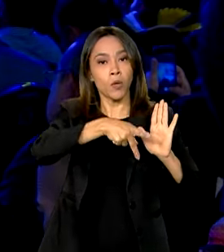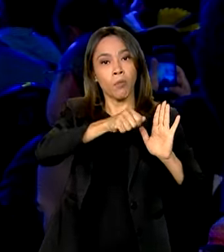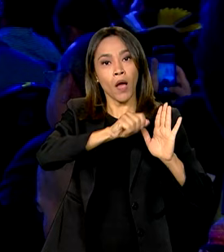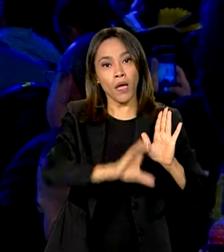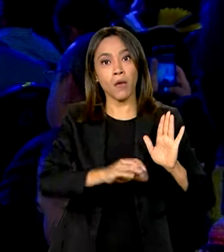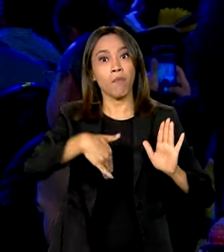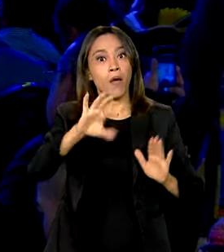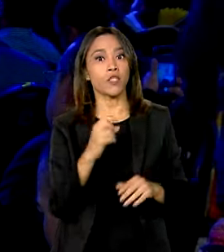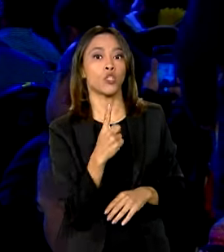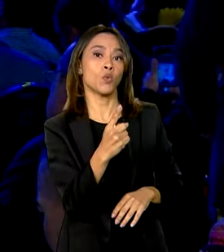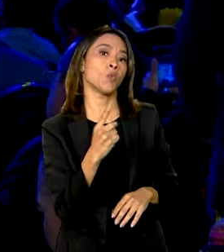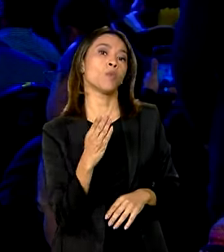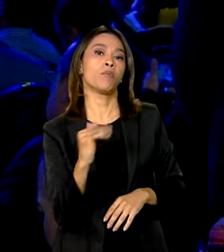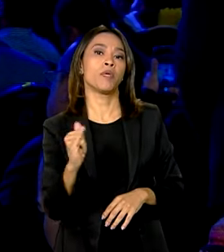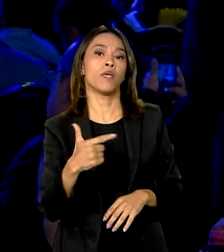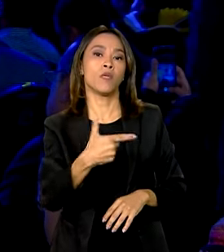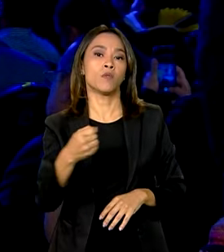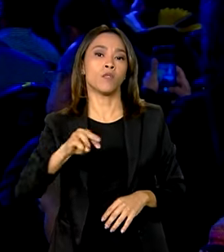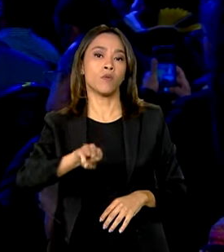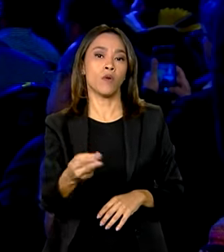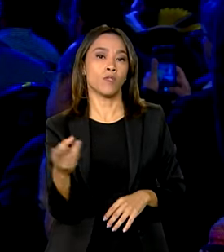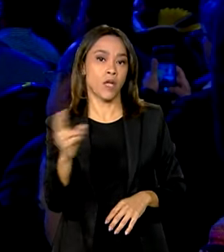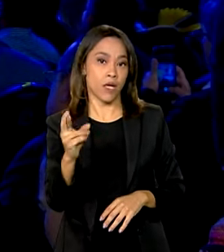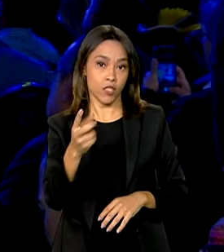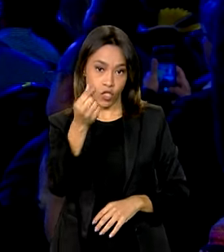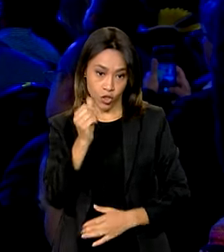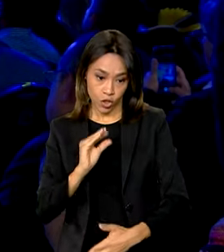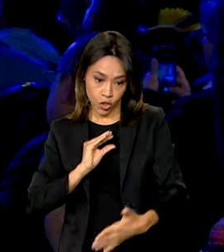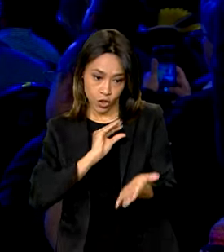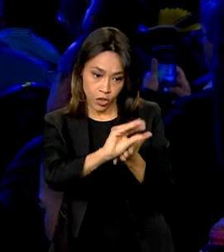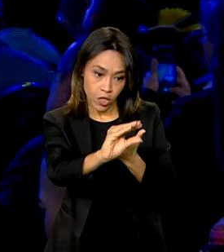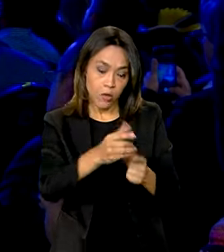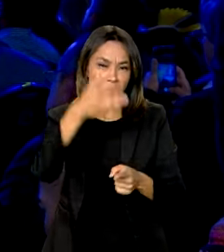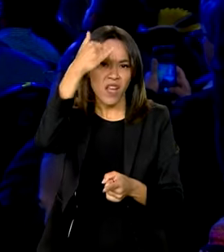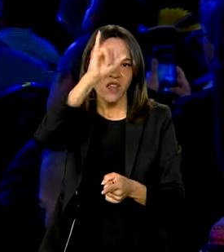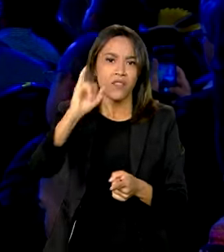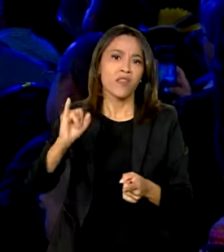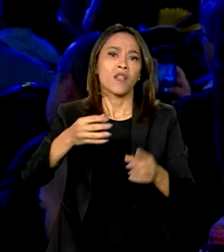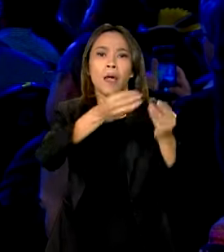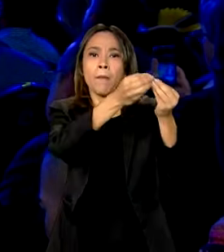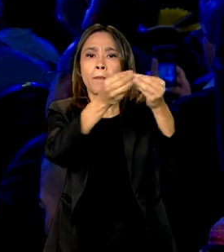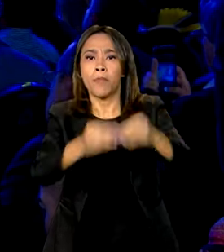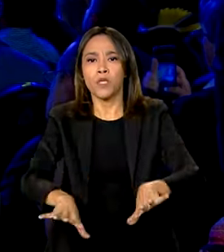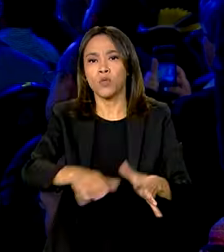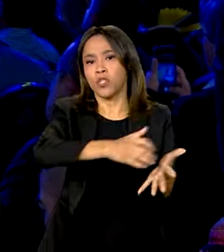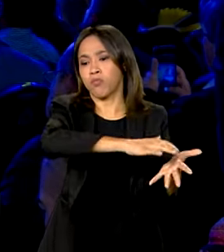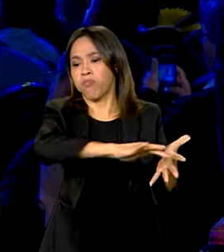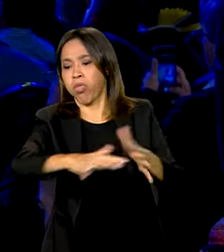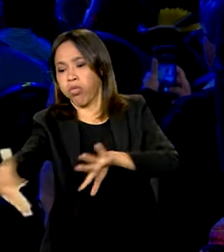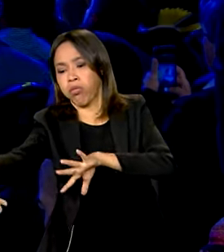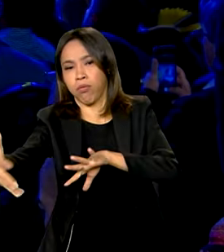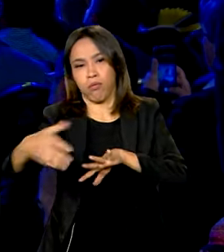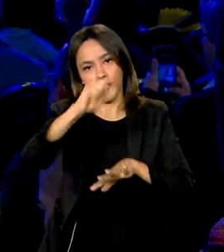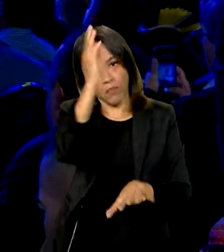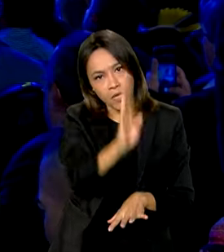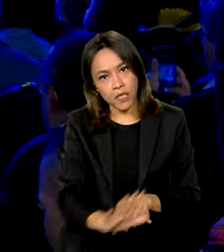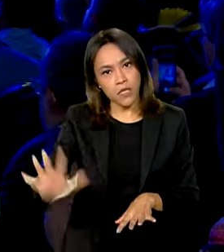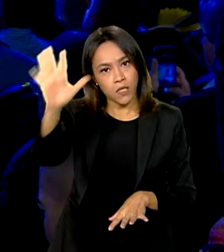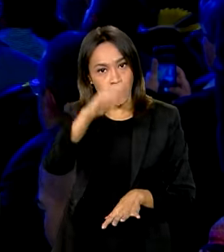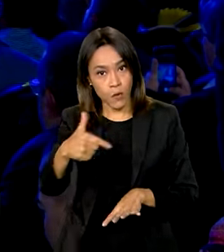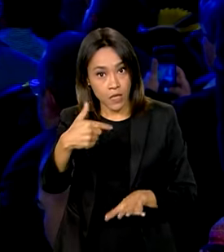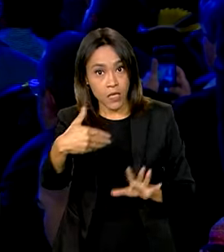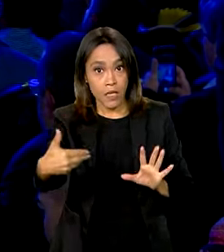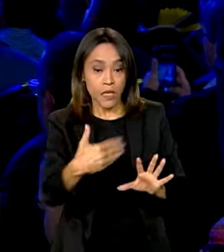e 700 milhões de reais em verbas para a prevenção de desastres naturais em todo o país. Desse